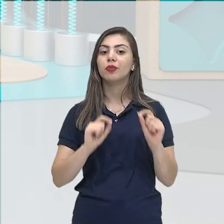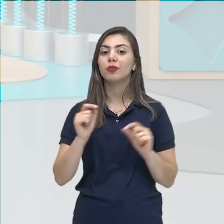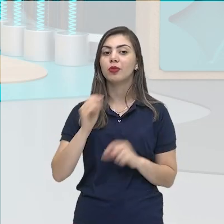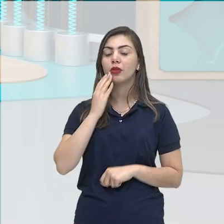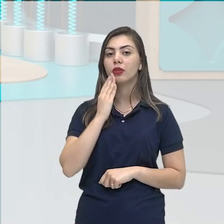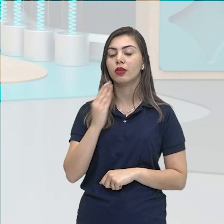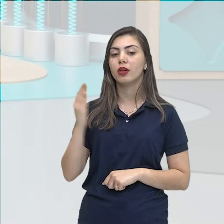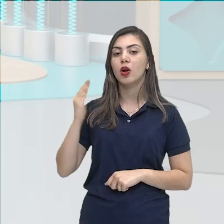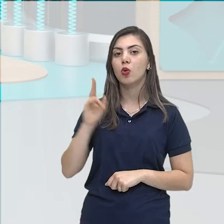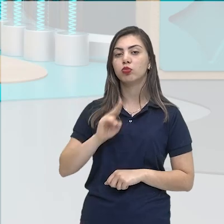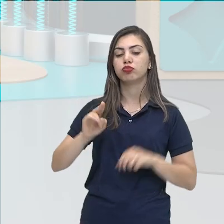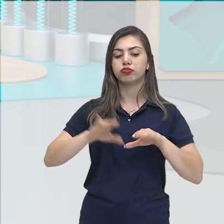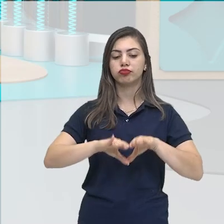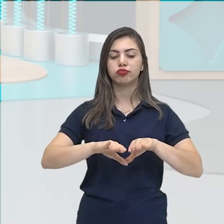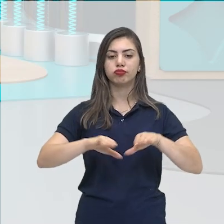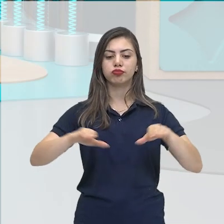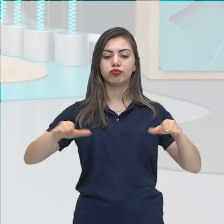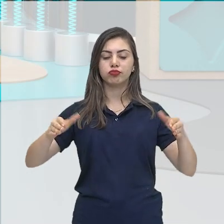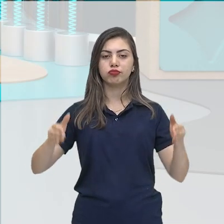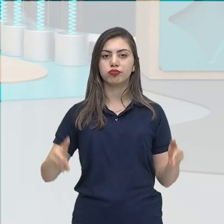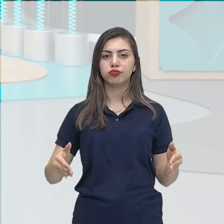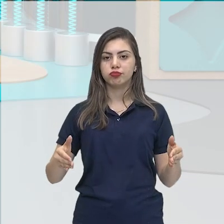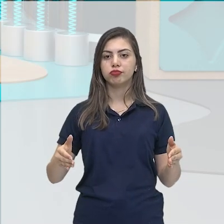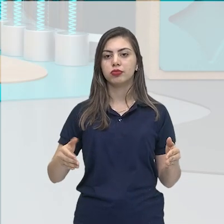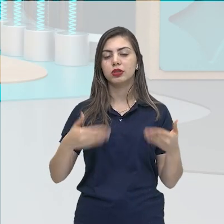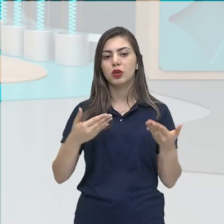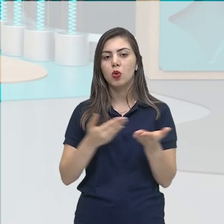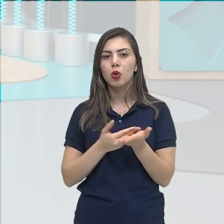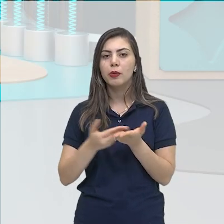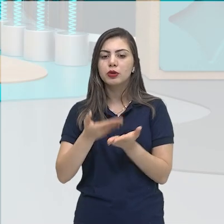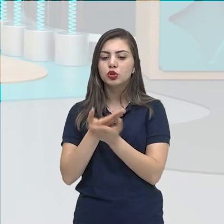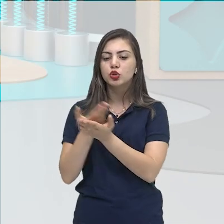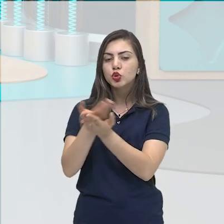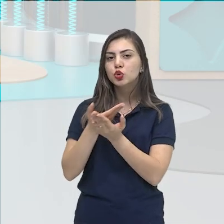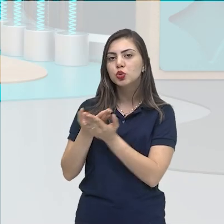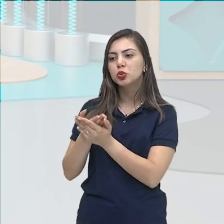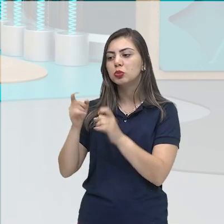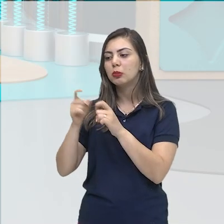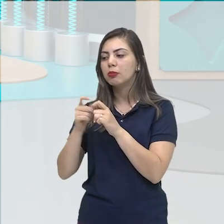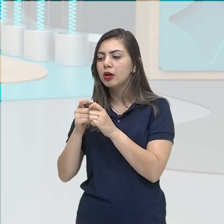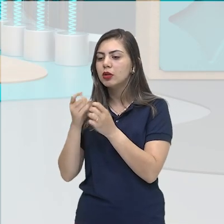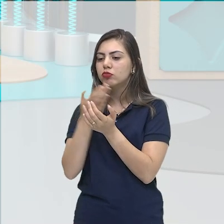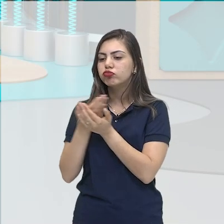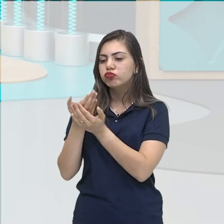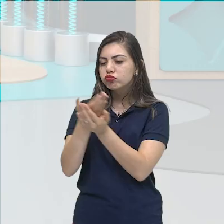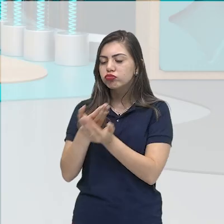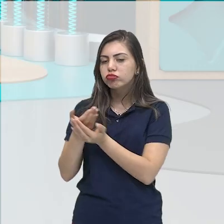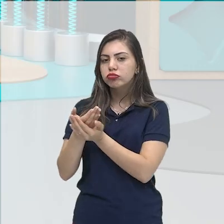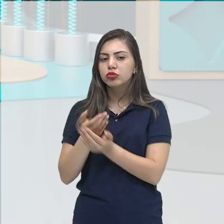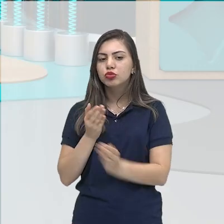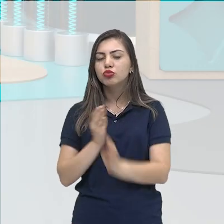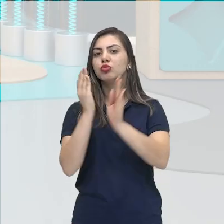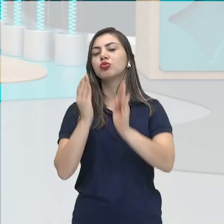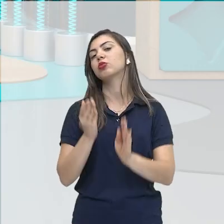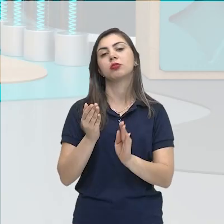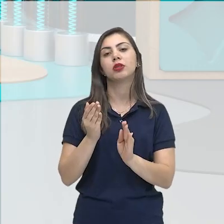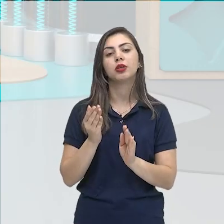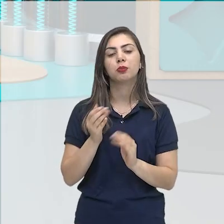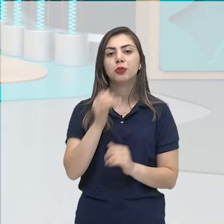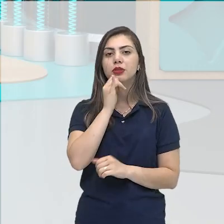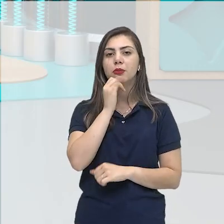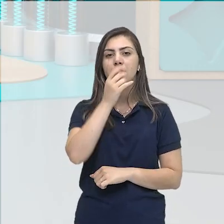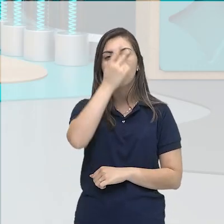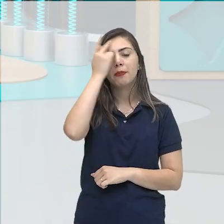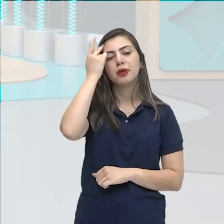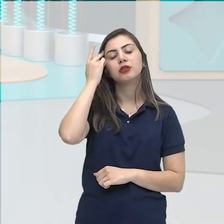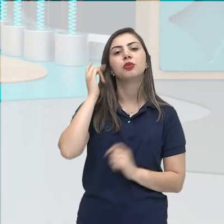o step, que é um tipo de degrau que também surgiu a partir de estudos aí de médicos, onde eles queriam, né,